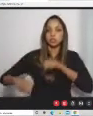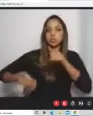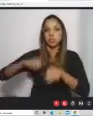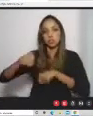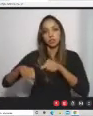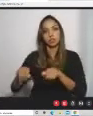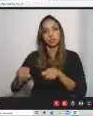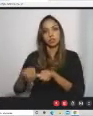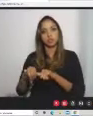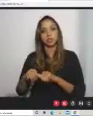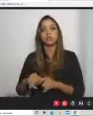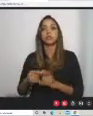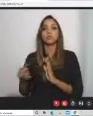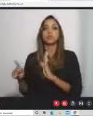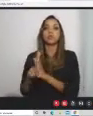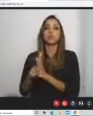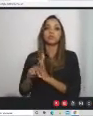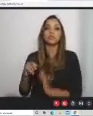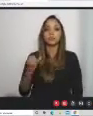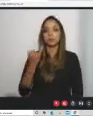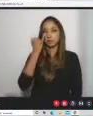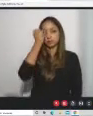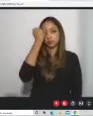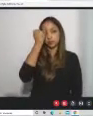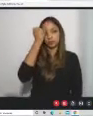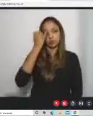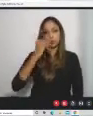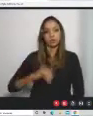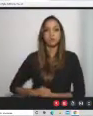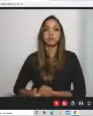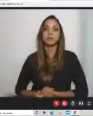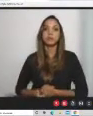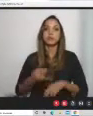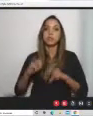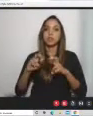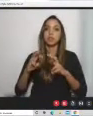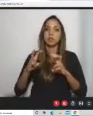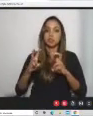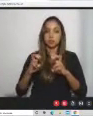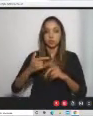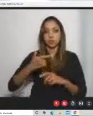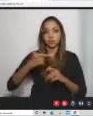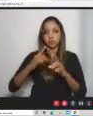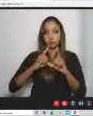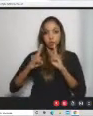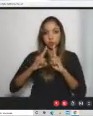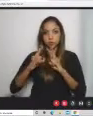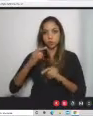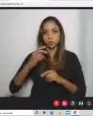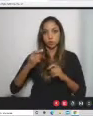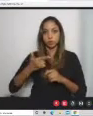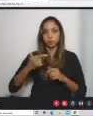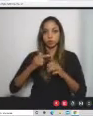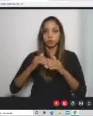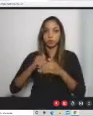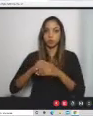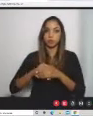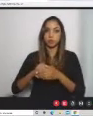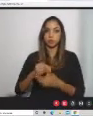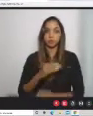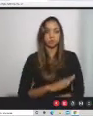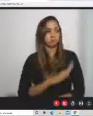Ao topo do legislativo municipal, vereador Irani Guedes de Medeiros. Irani Guedes. Matéria em segunda discussão e segunda votação. Em discussão, senhor presidente.